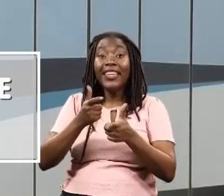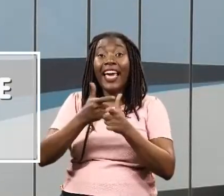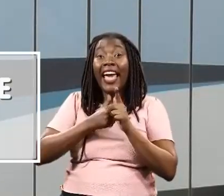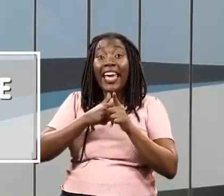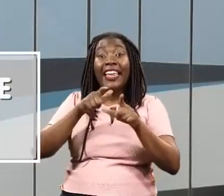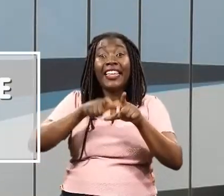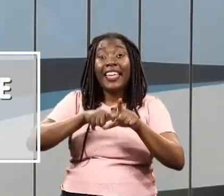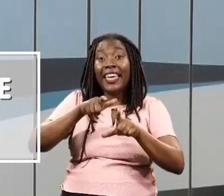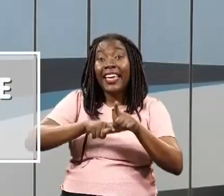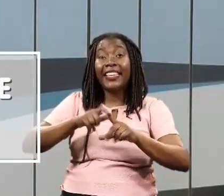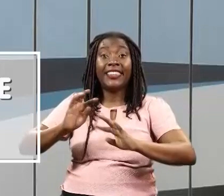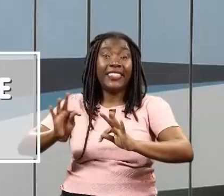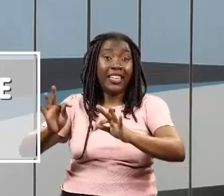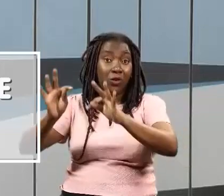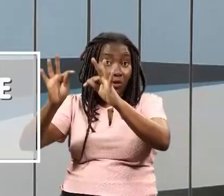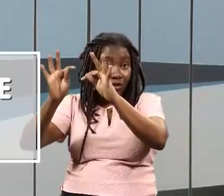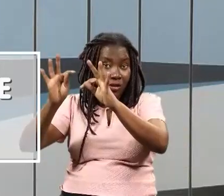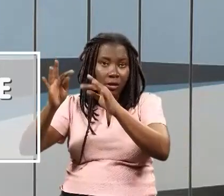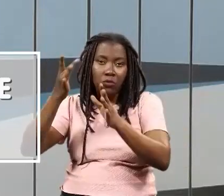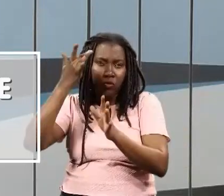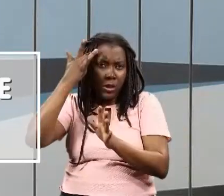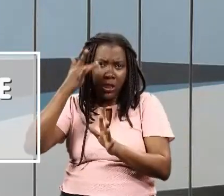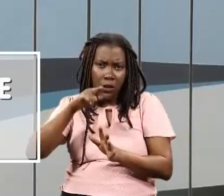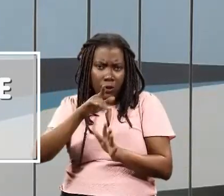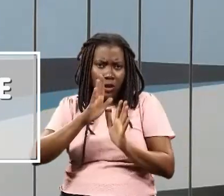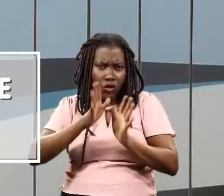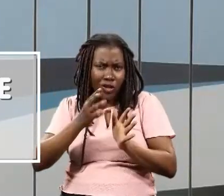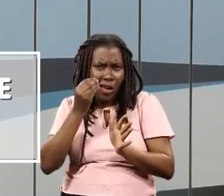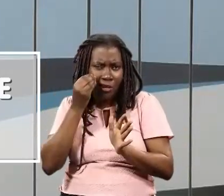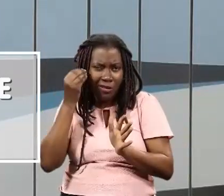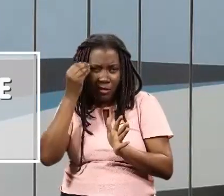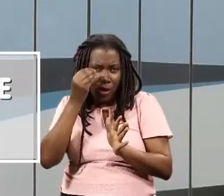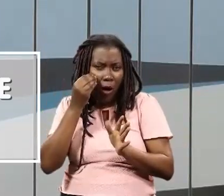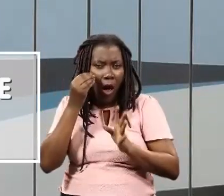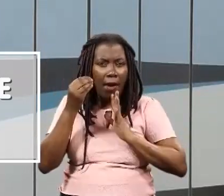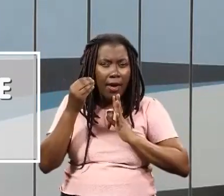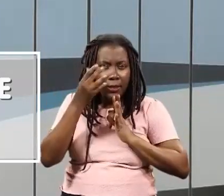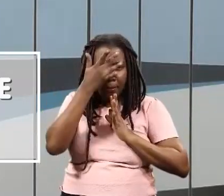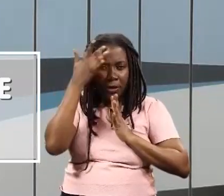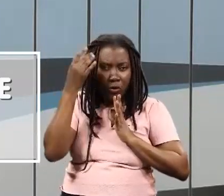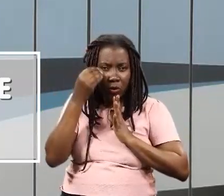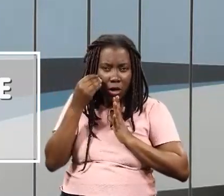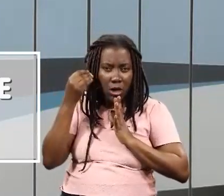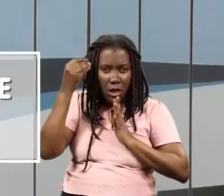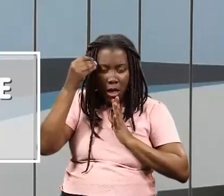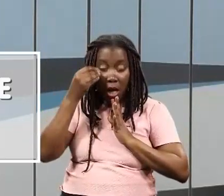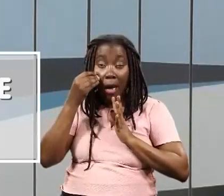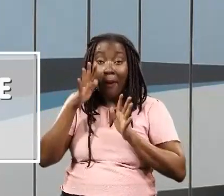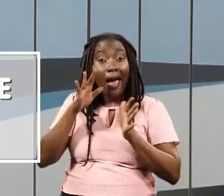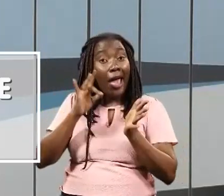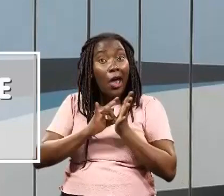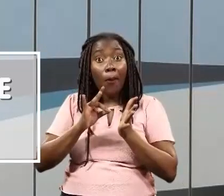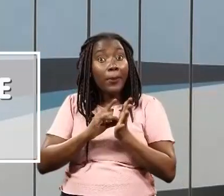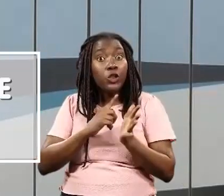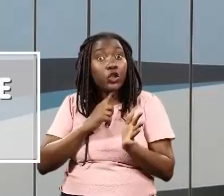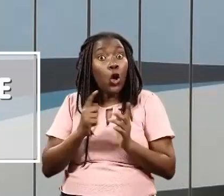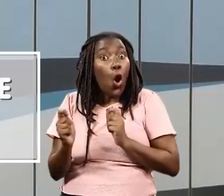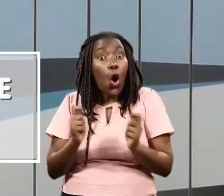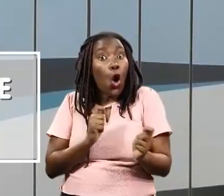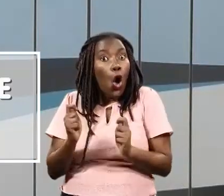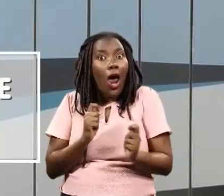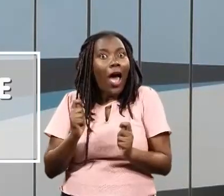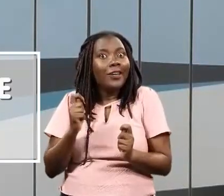Rúbia? Não sei se você já passou por isso, conhece pessoas que passam por isso, mas é realmente assim, incontrolável o som